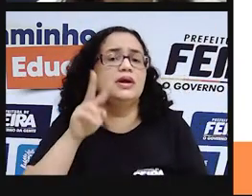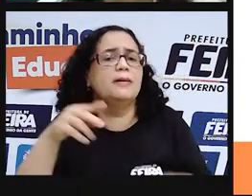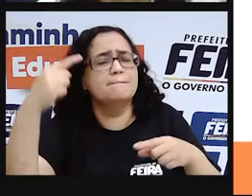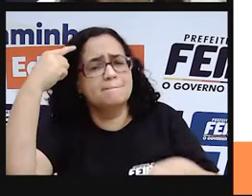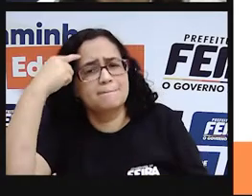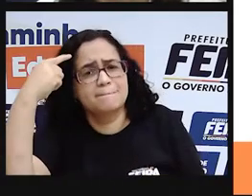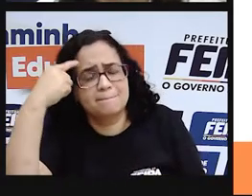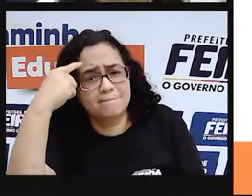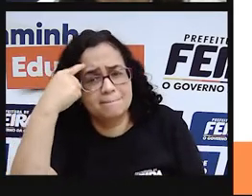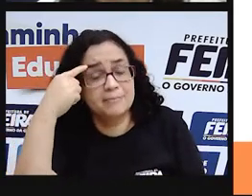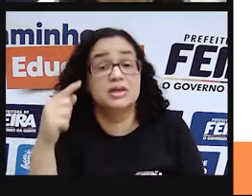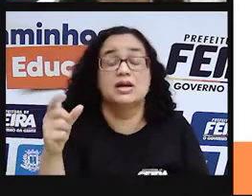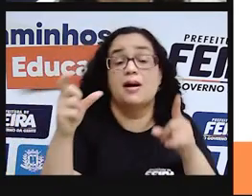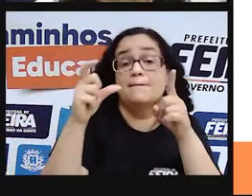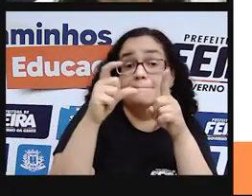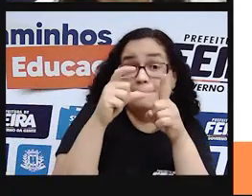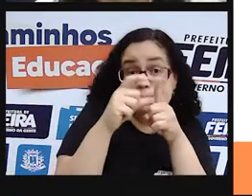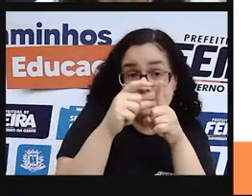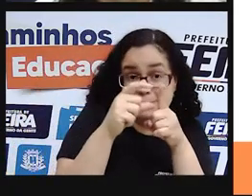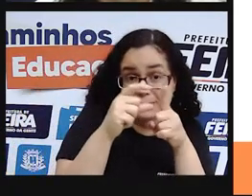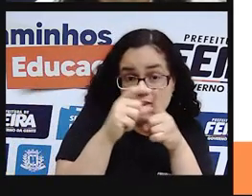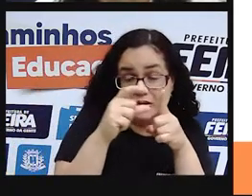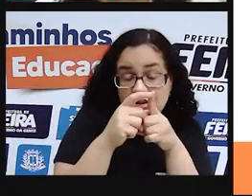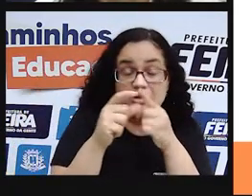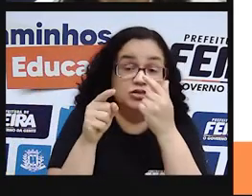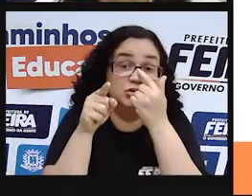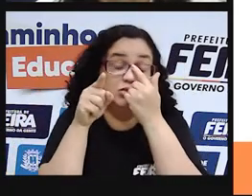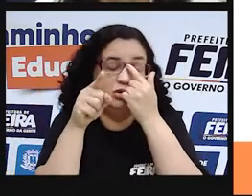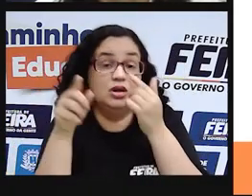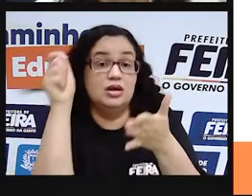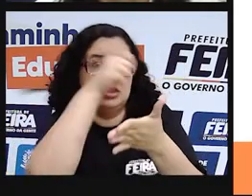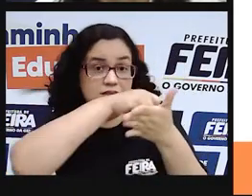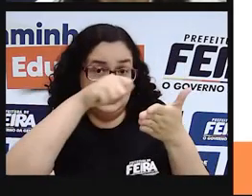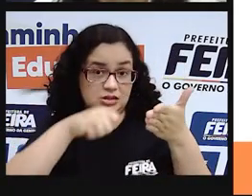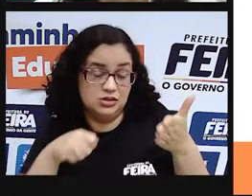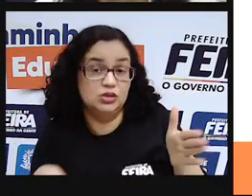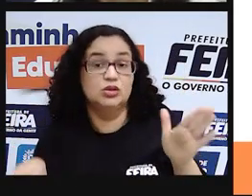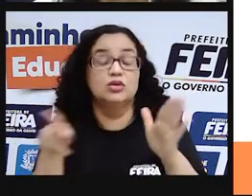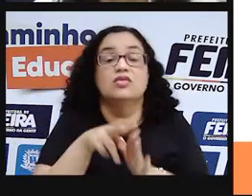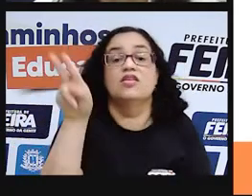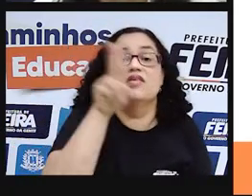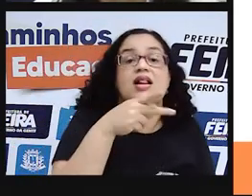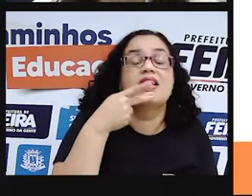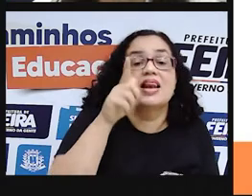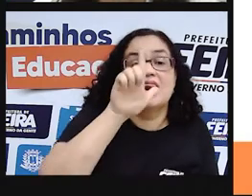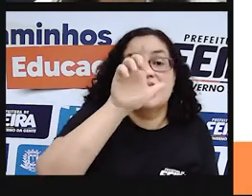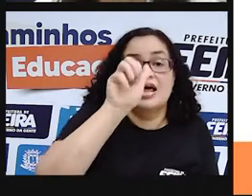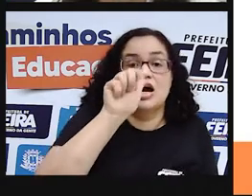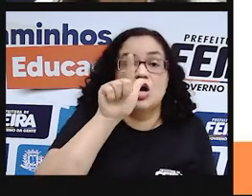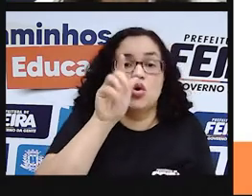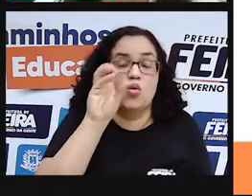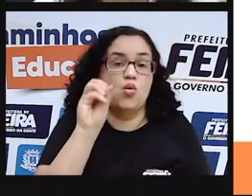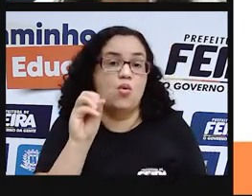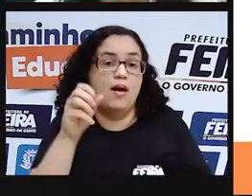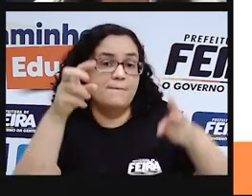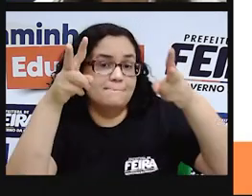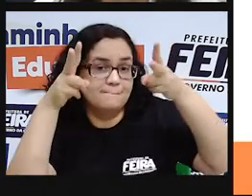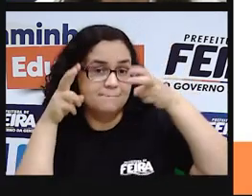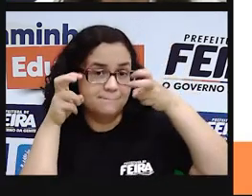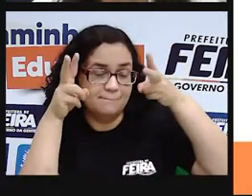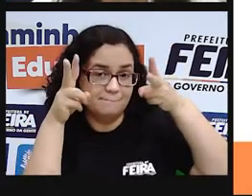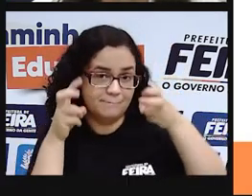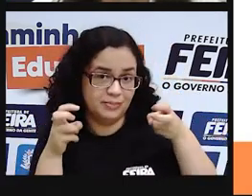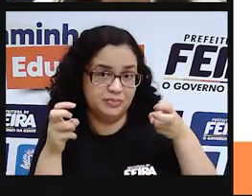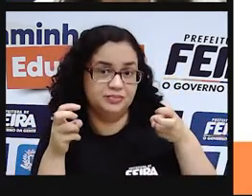pensando aí um pouquinho mas palavras que Durmam utilizou para falar sobre a lagoa a gente percebe todo o amor